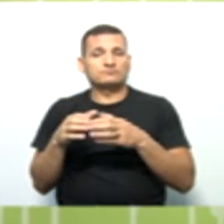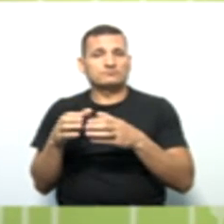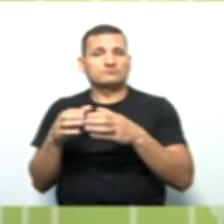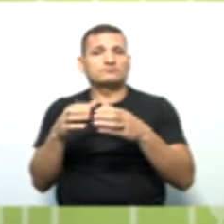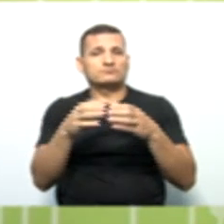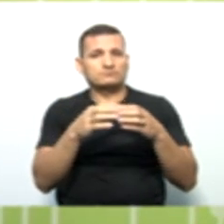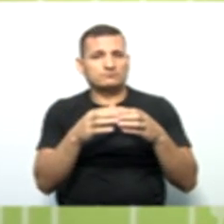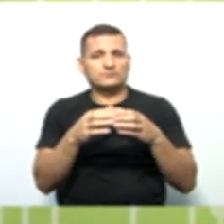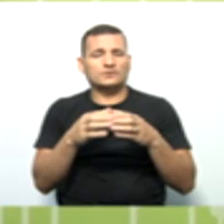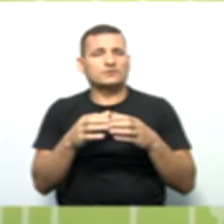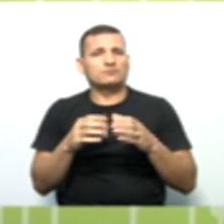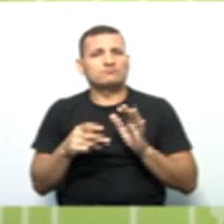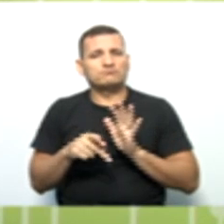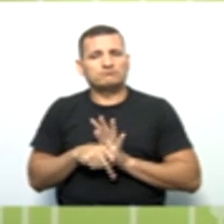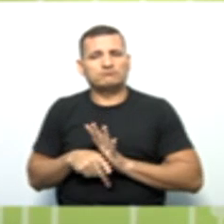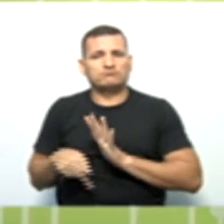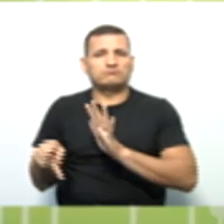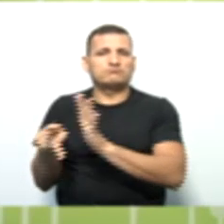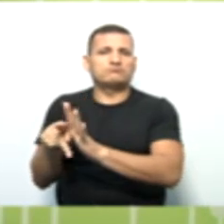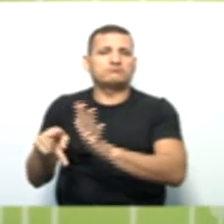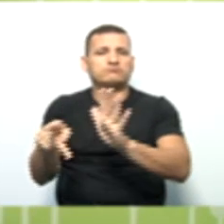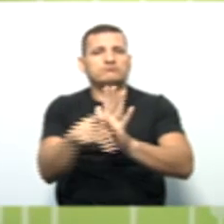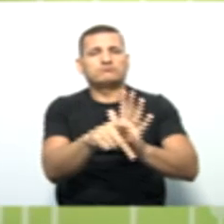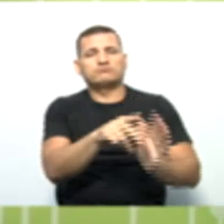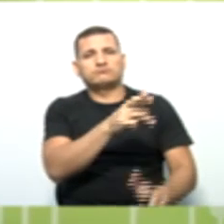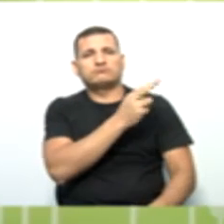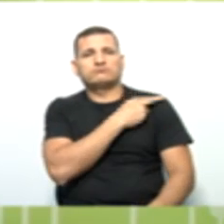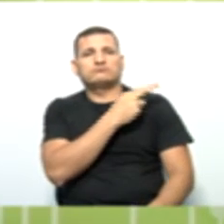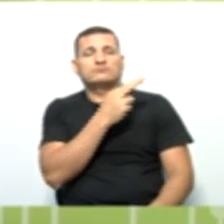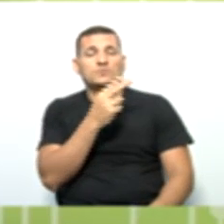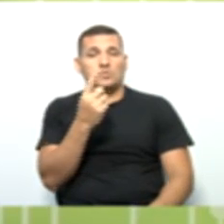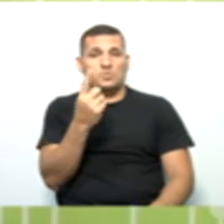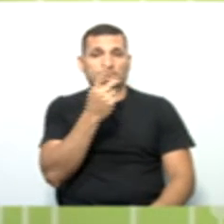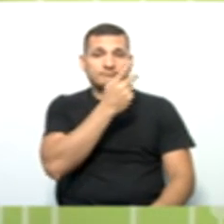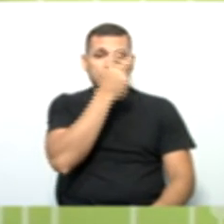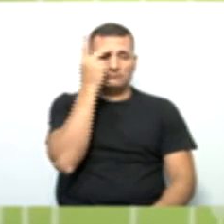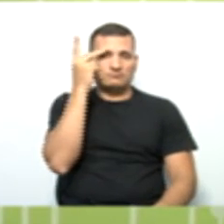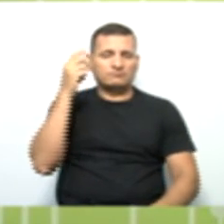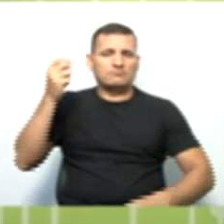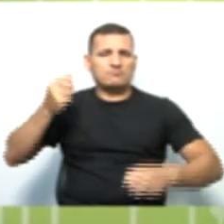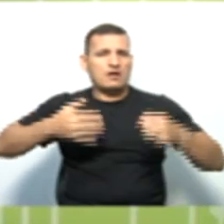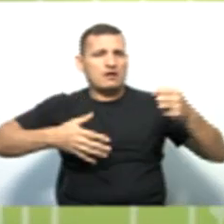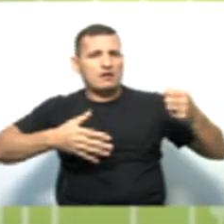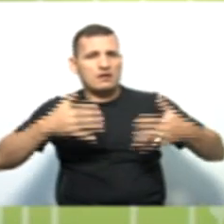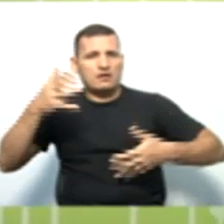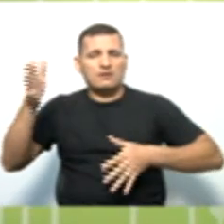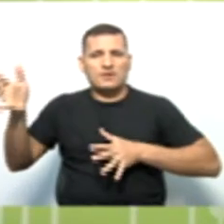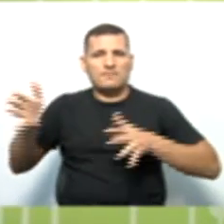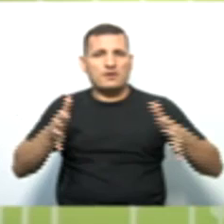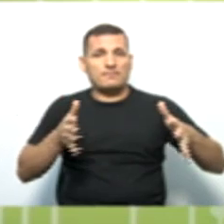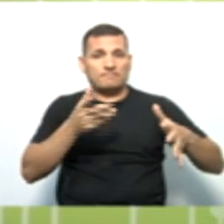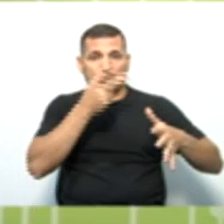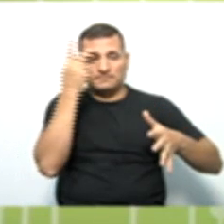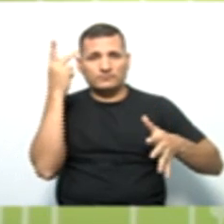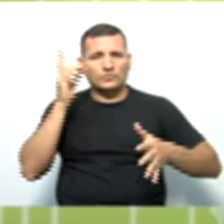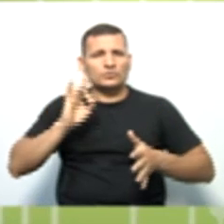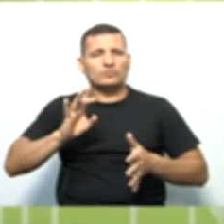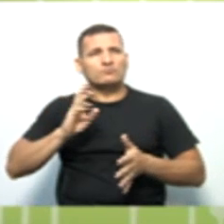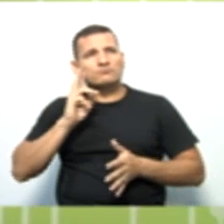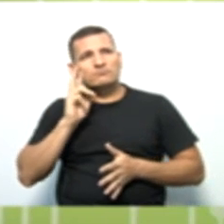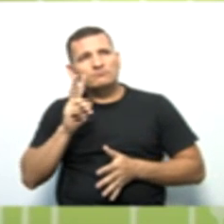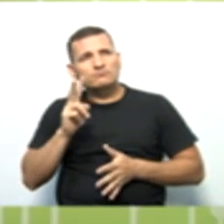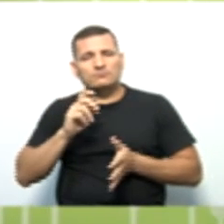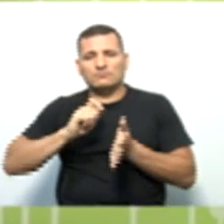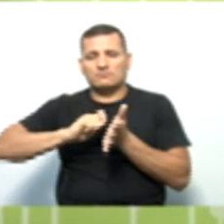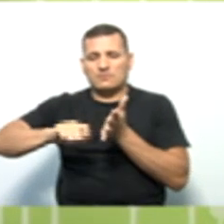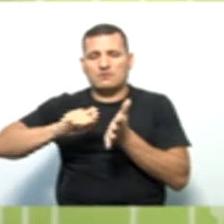papel específico. Então, tem uma pessoa que vai conduzir a reunião, tem uma pessoa que vai apenas anotar as considerações